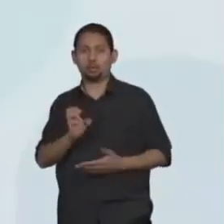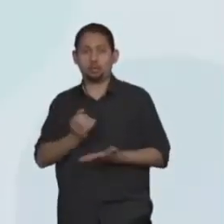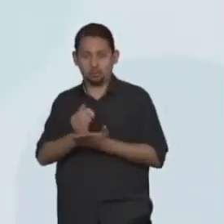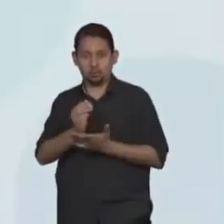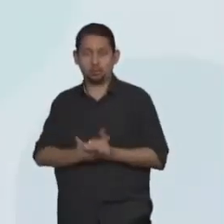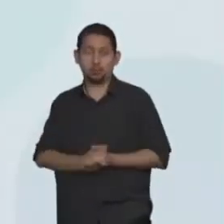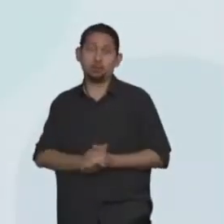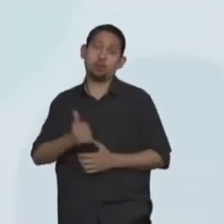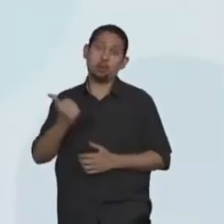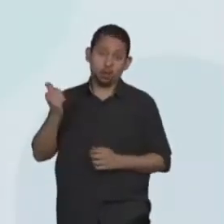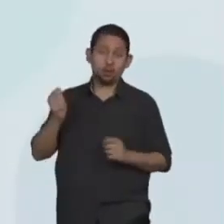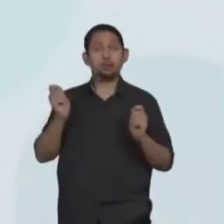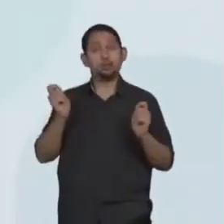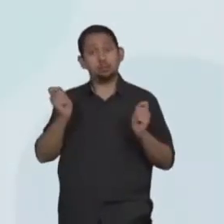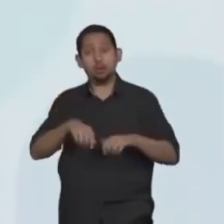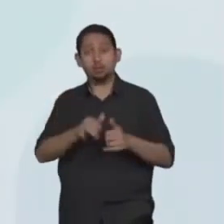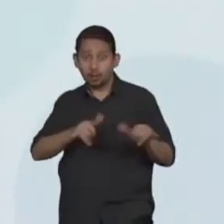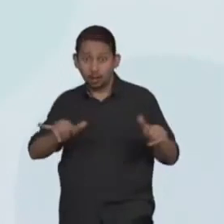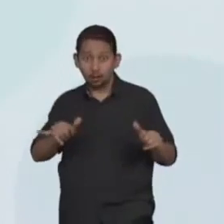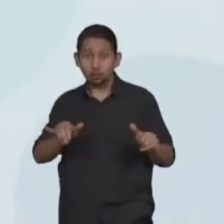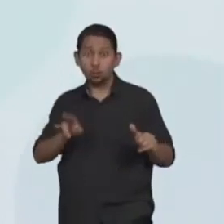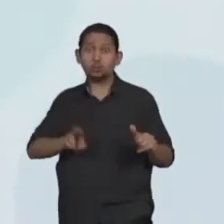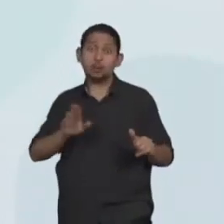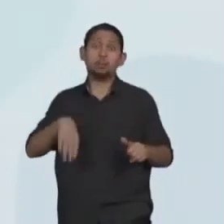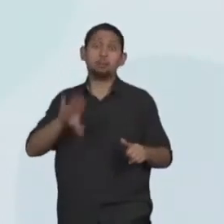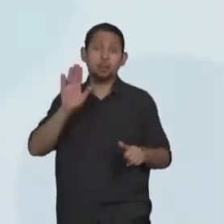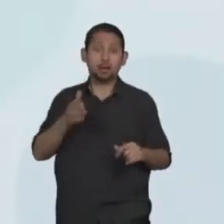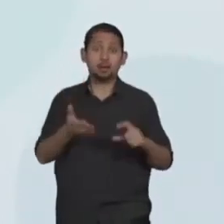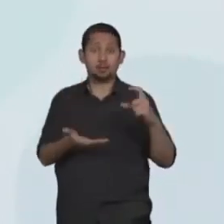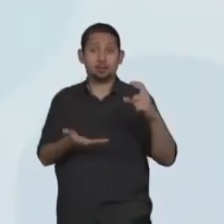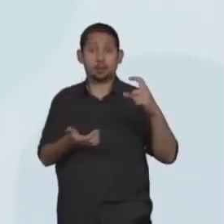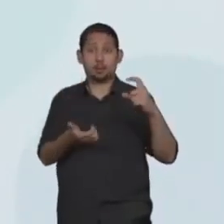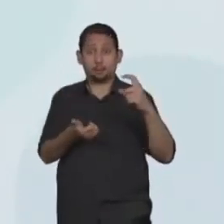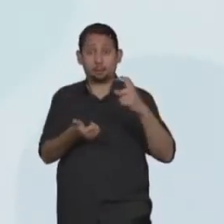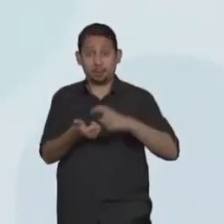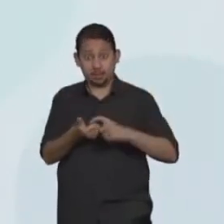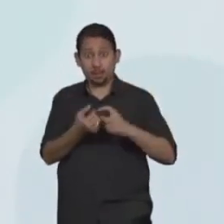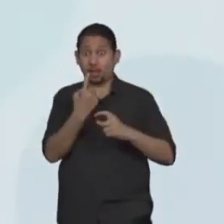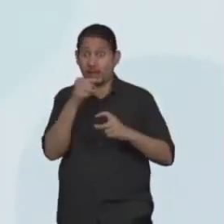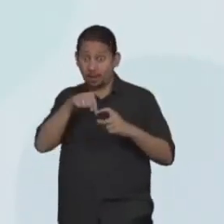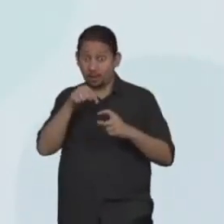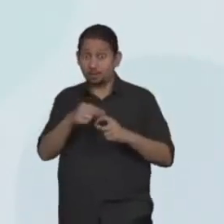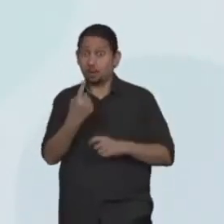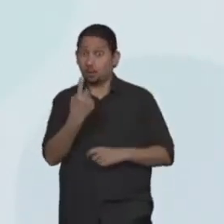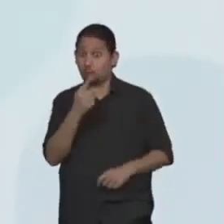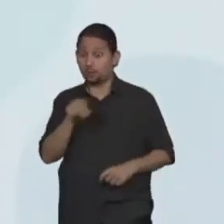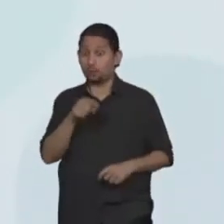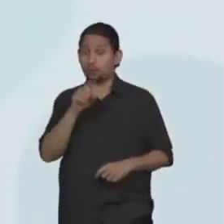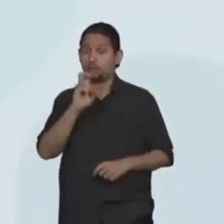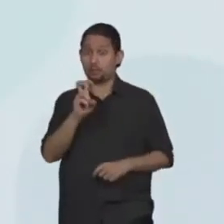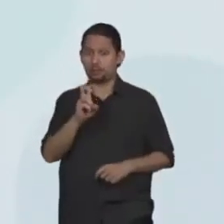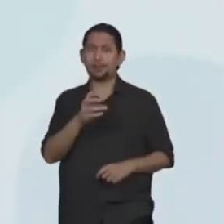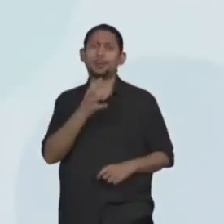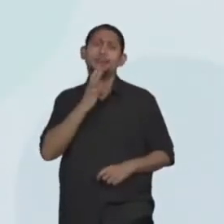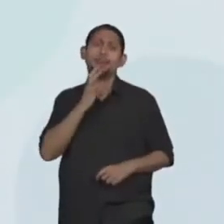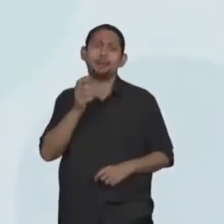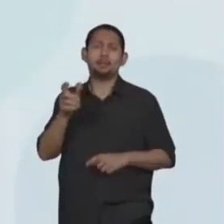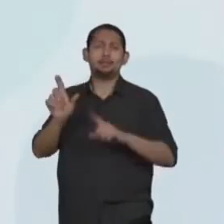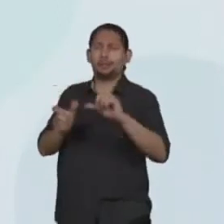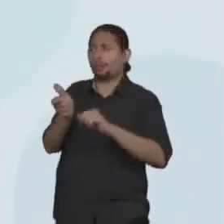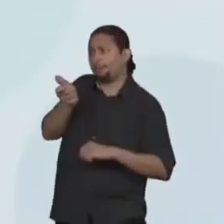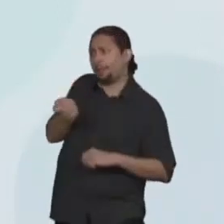potencial elétrico. As mais comuns são as pilhas de 1,5 volt. Então, as pilhas aí, as pilhas